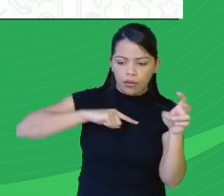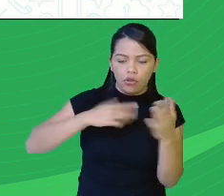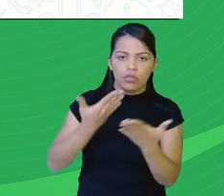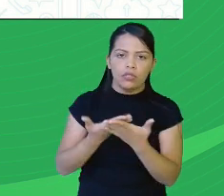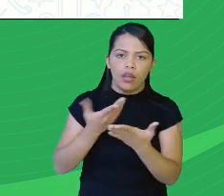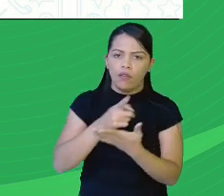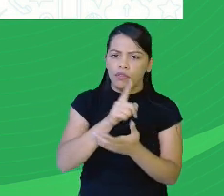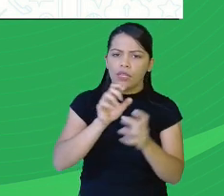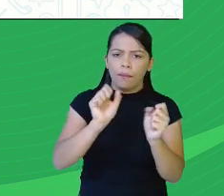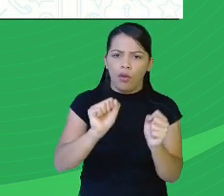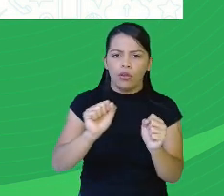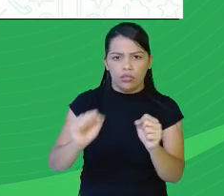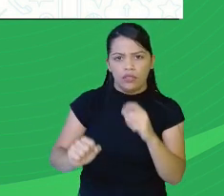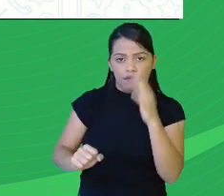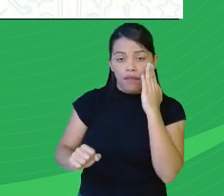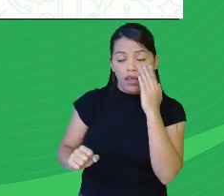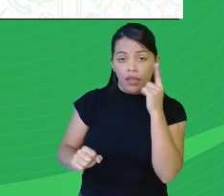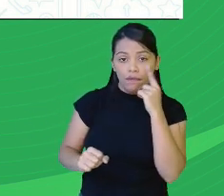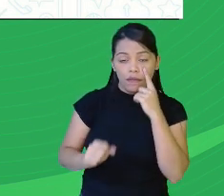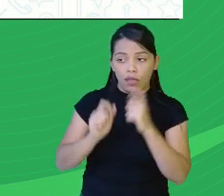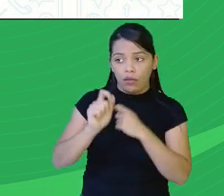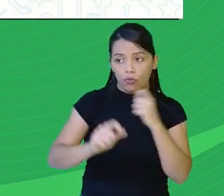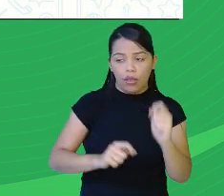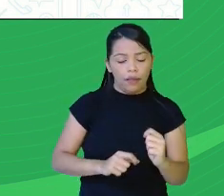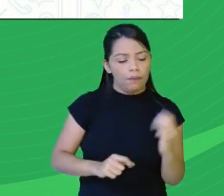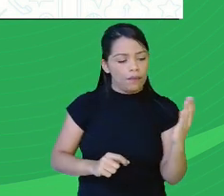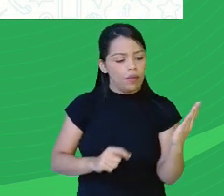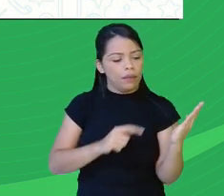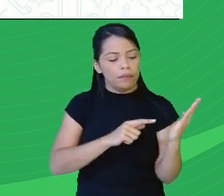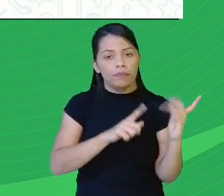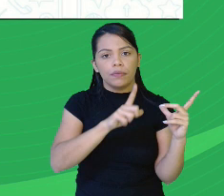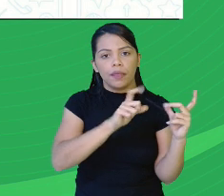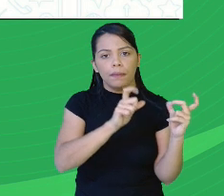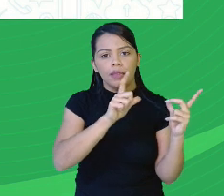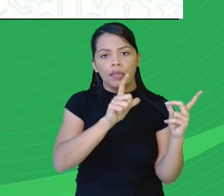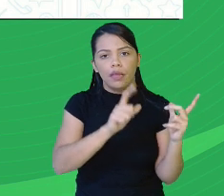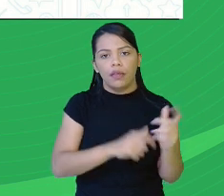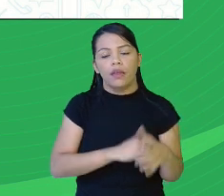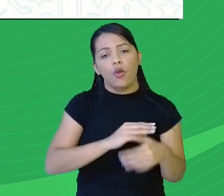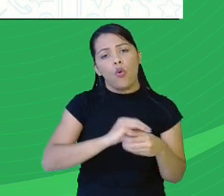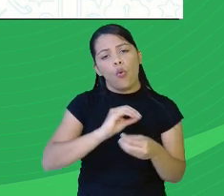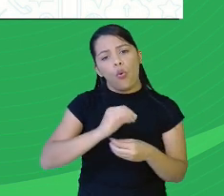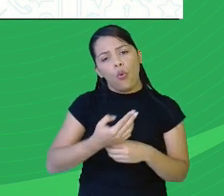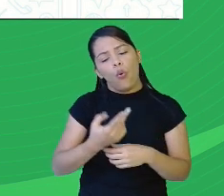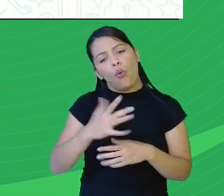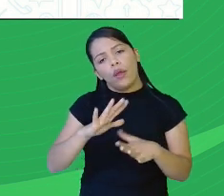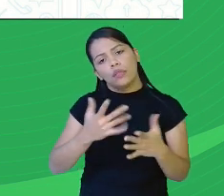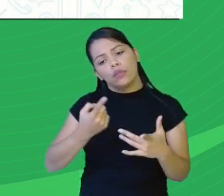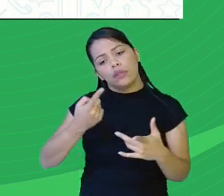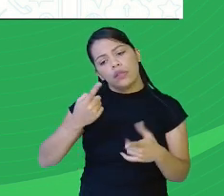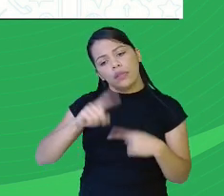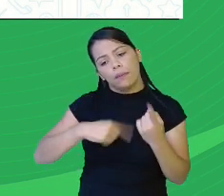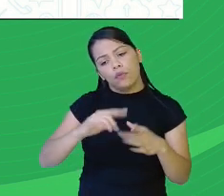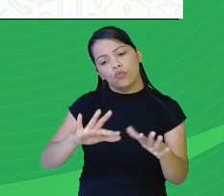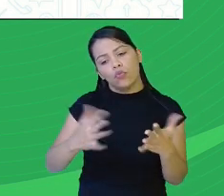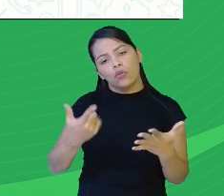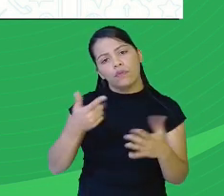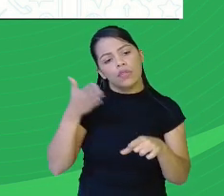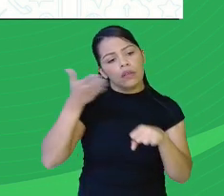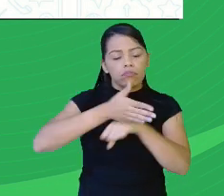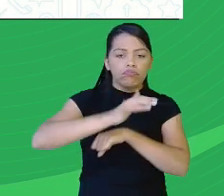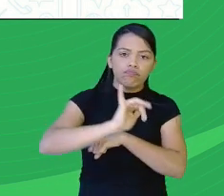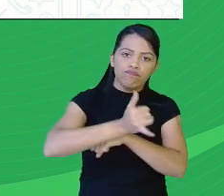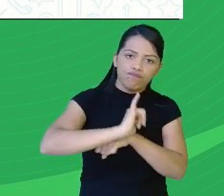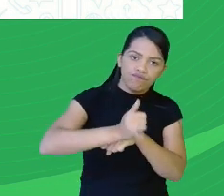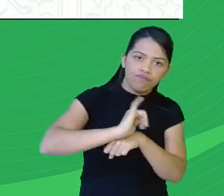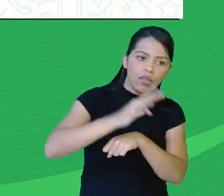pode printar a tela, porque para anotar vai demorar um pouquinho, não é? E nós não temos tanto tempo. Ou então, depois, quando você assistir no YouTube, você pode anotar, que tem quem